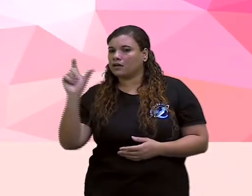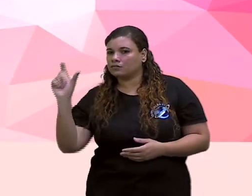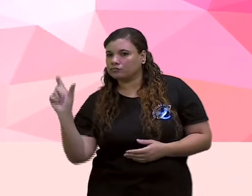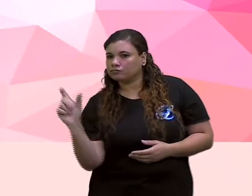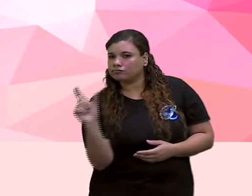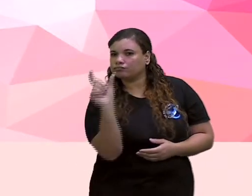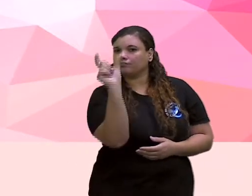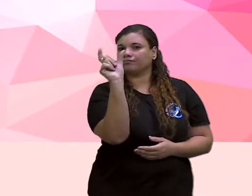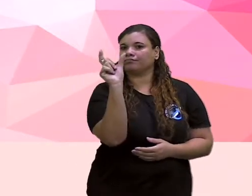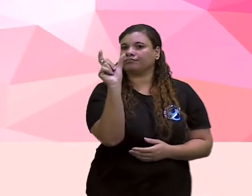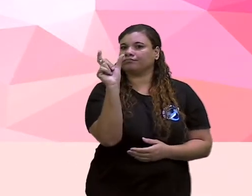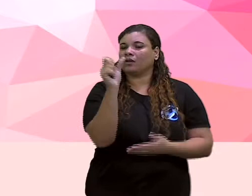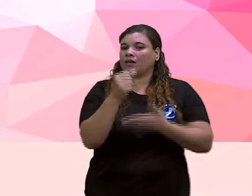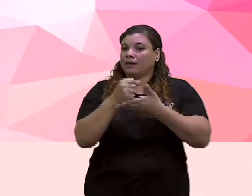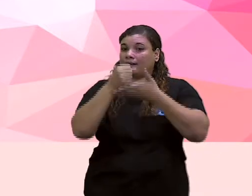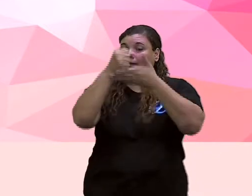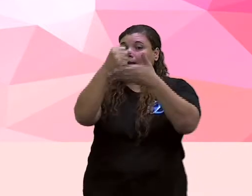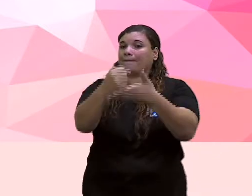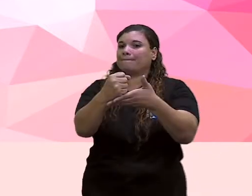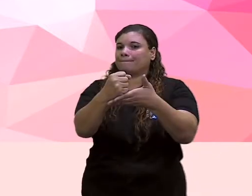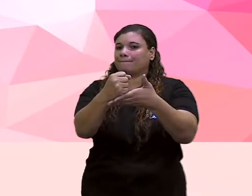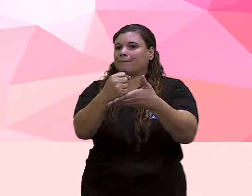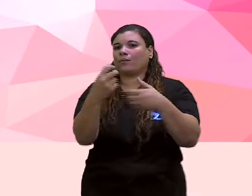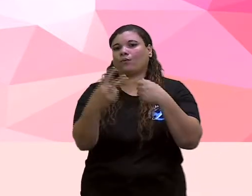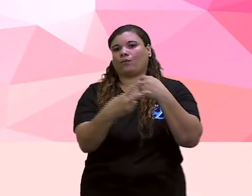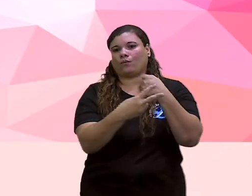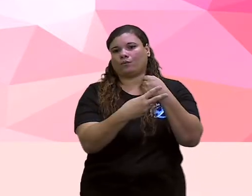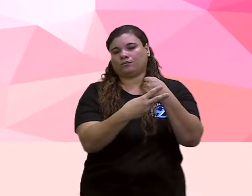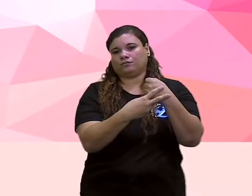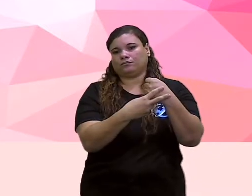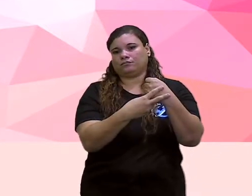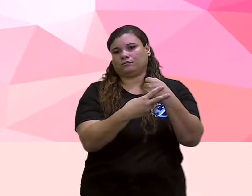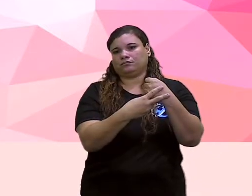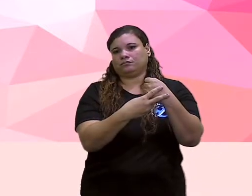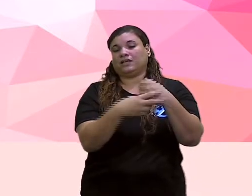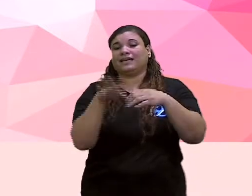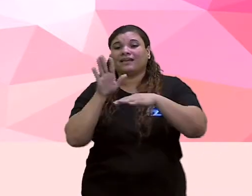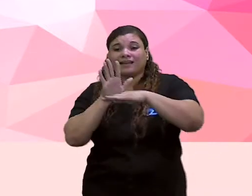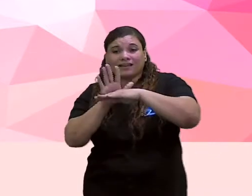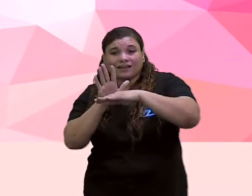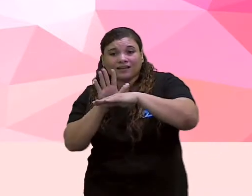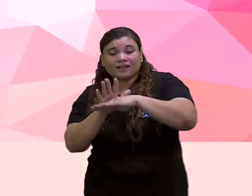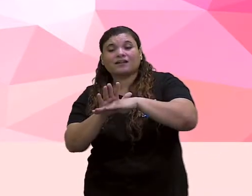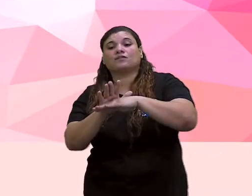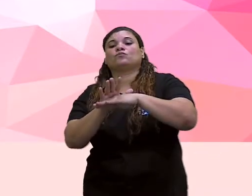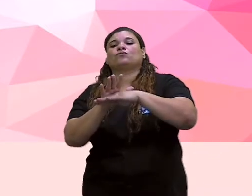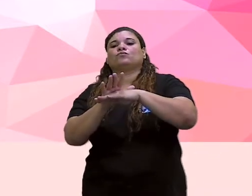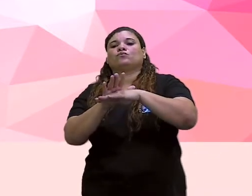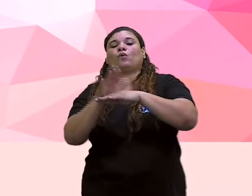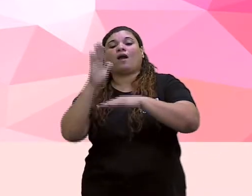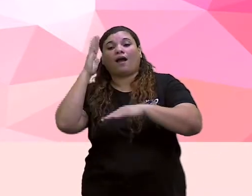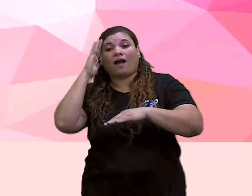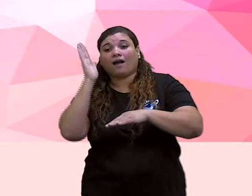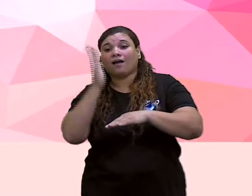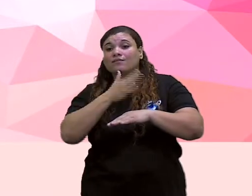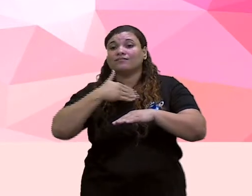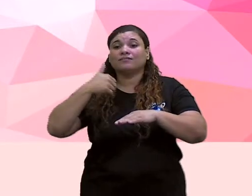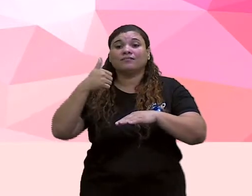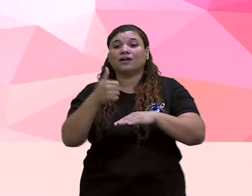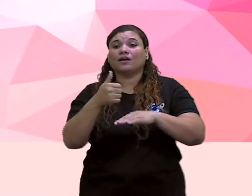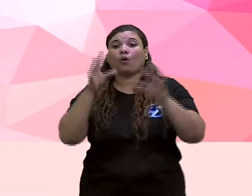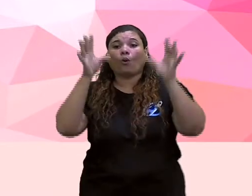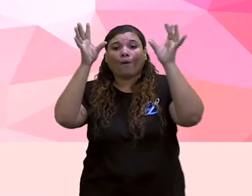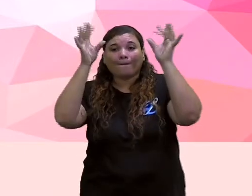verbo e possui esse valor aí, né, de um advérbio, que vai apresentar essas circunstâncias,